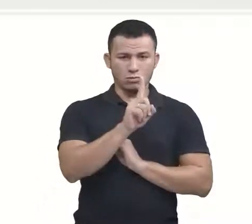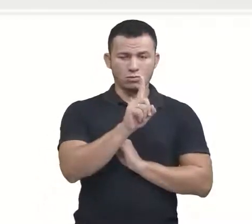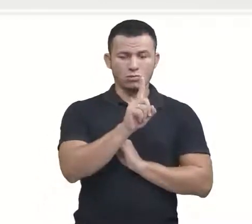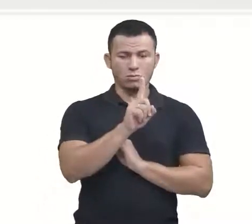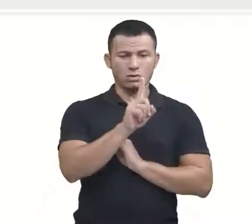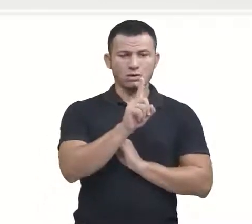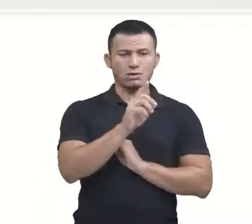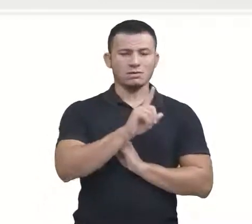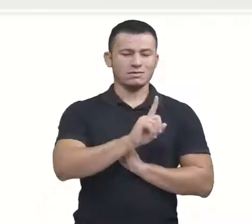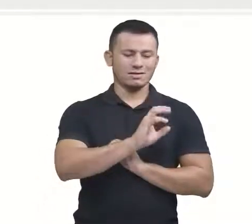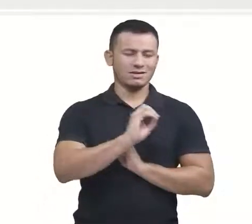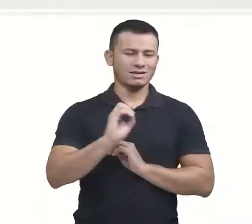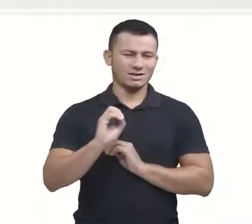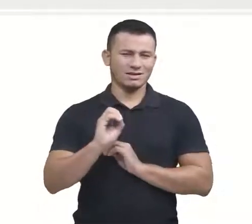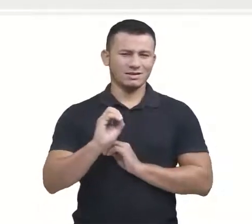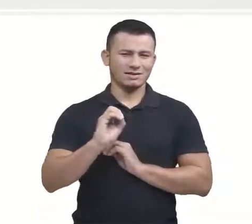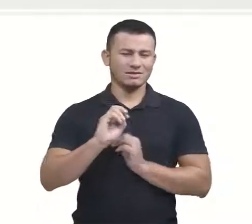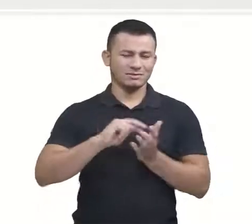centena